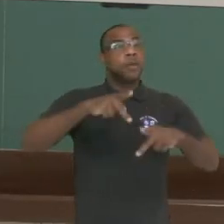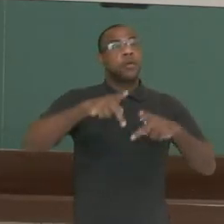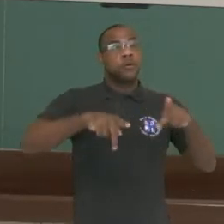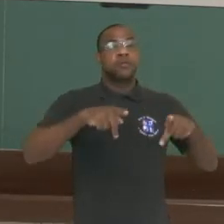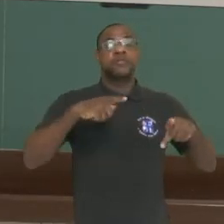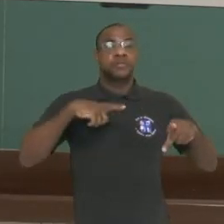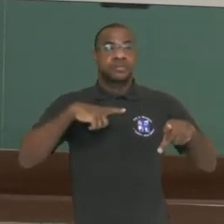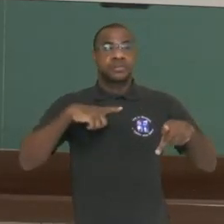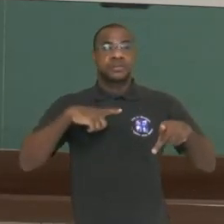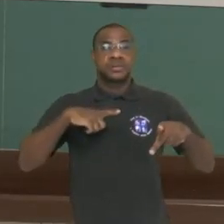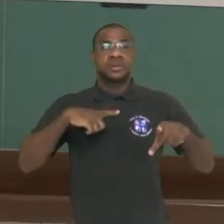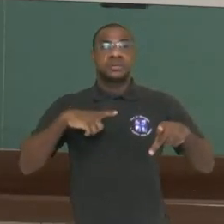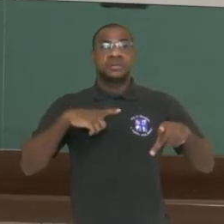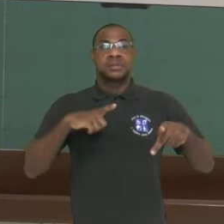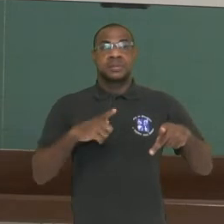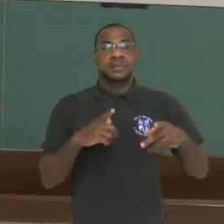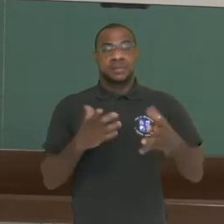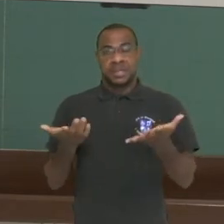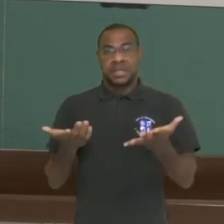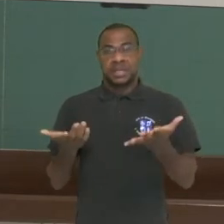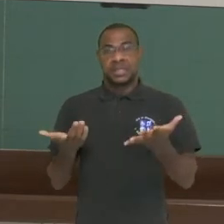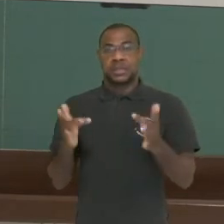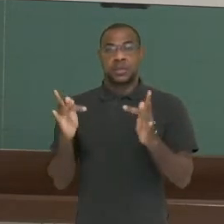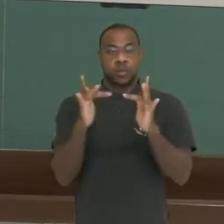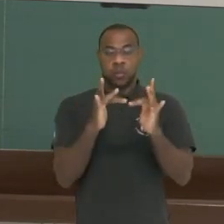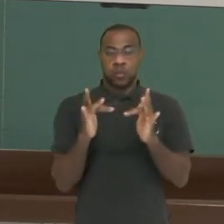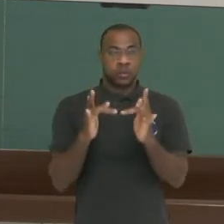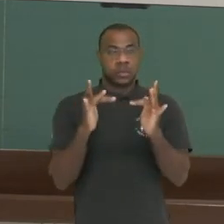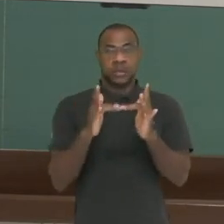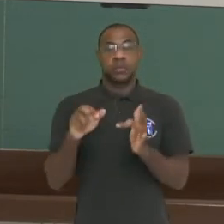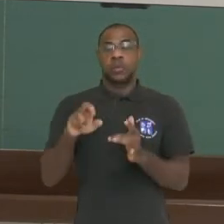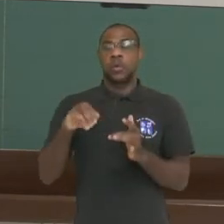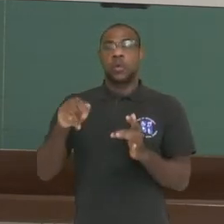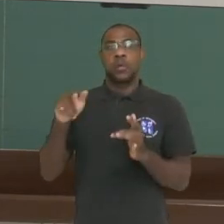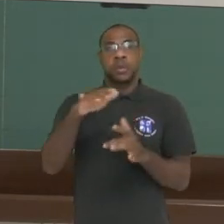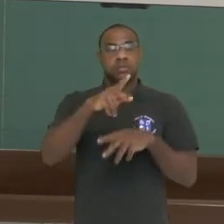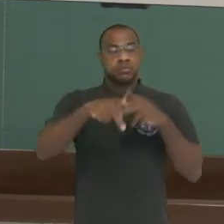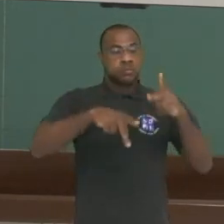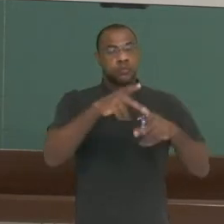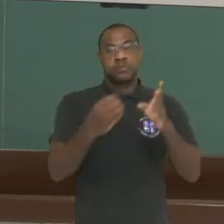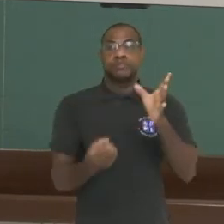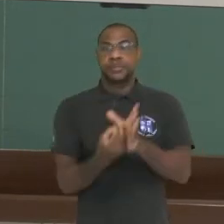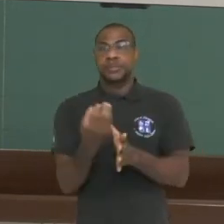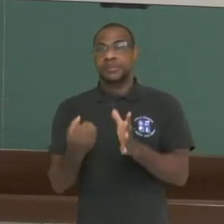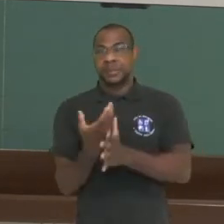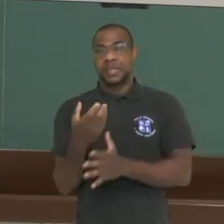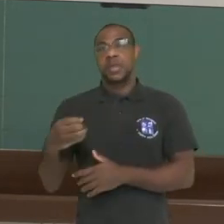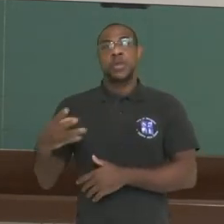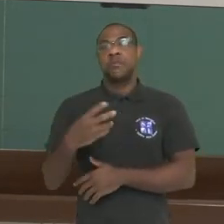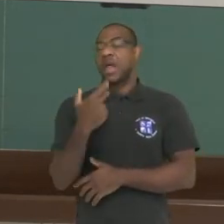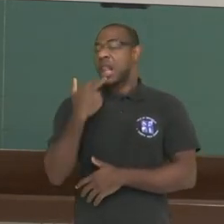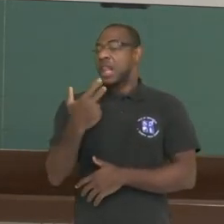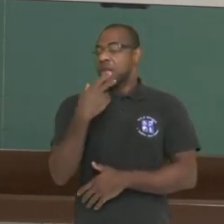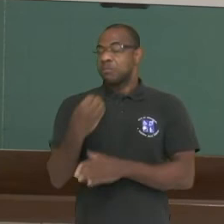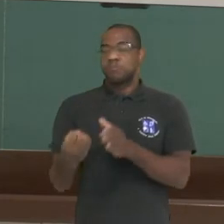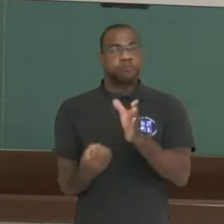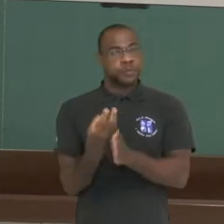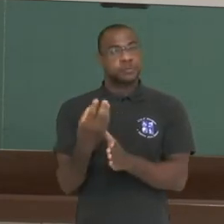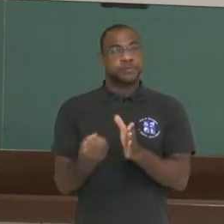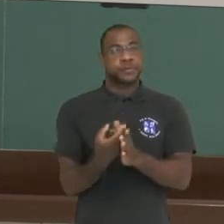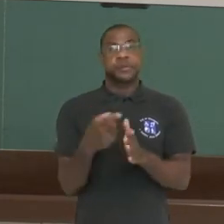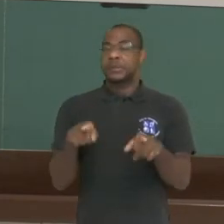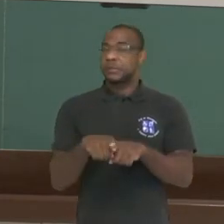que esse contato com Roma acabaram surgindo também novas línguas